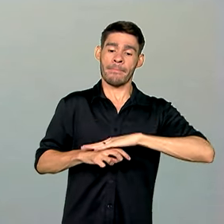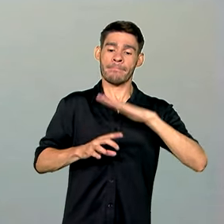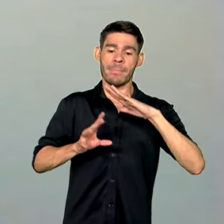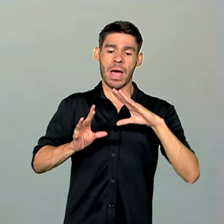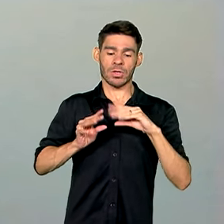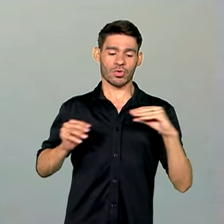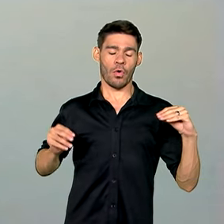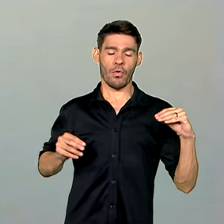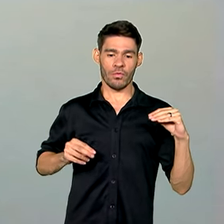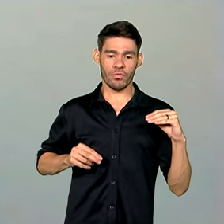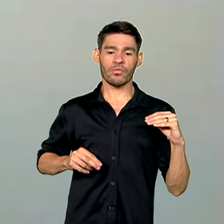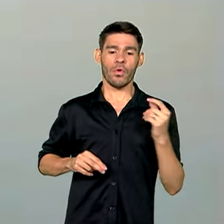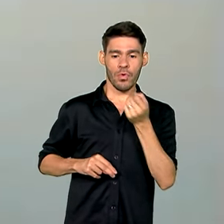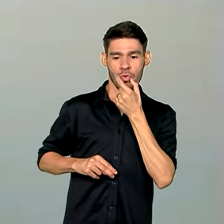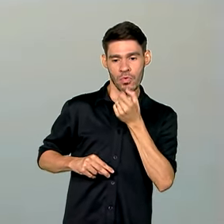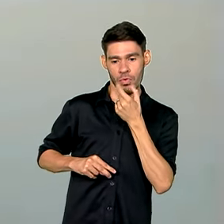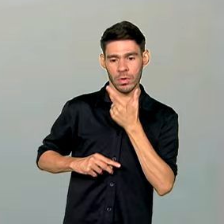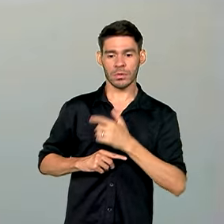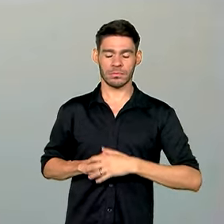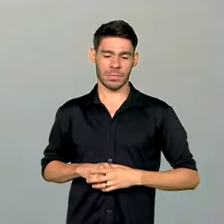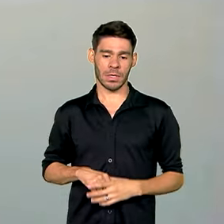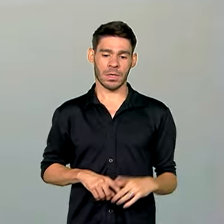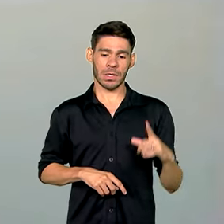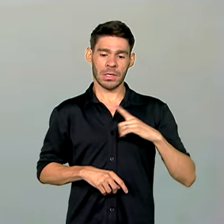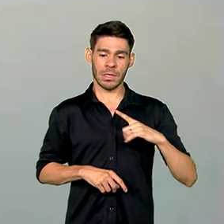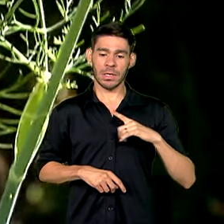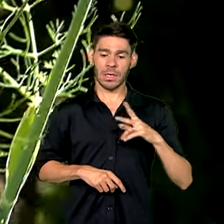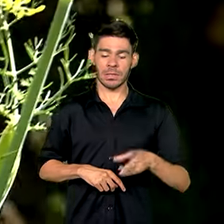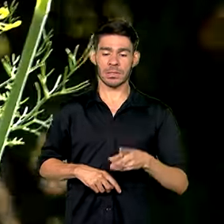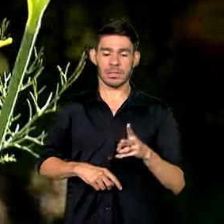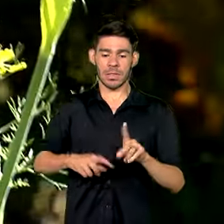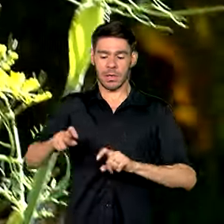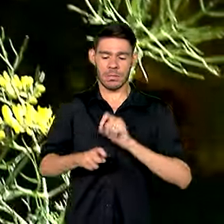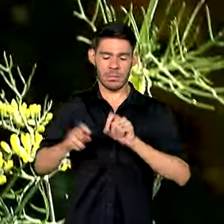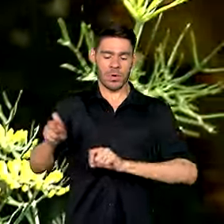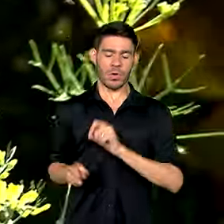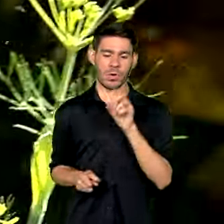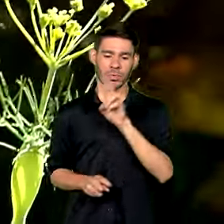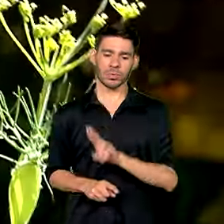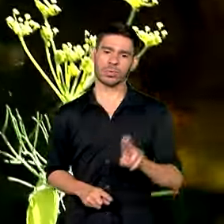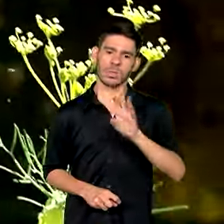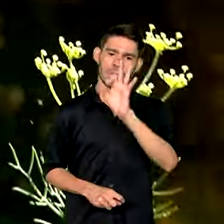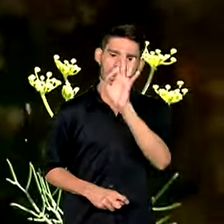conforto medicamentoso e que tenha sempre o uso